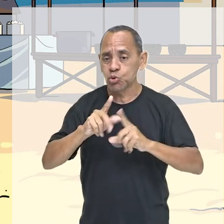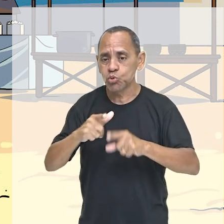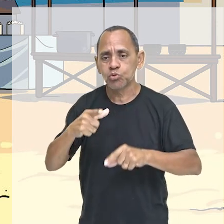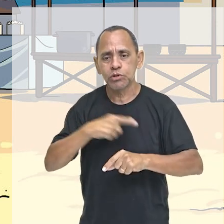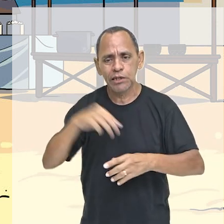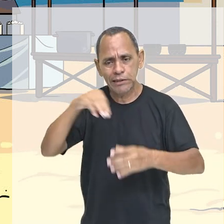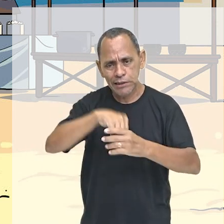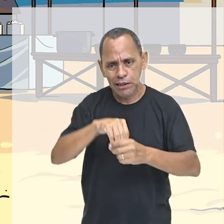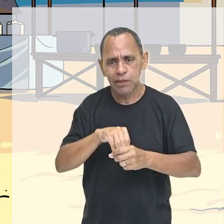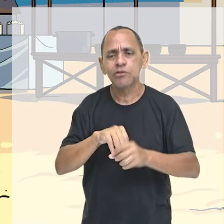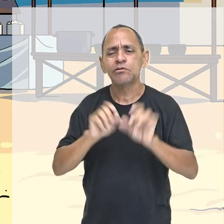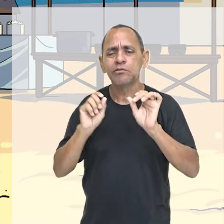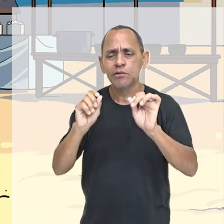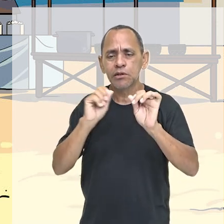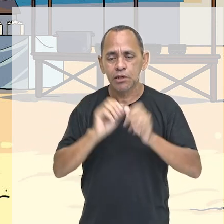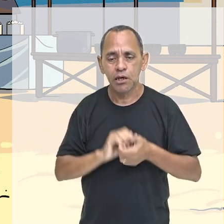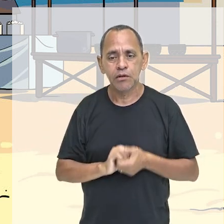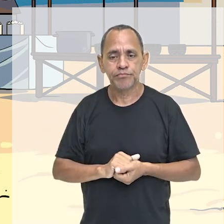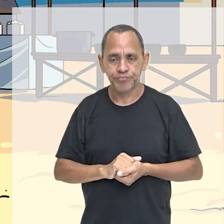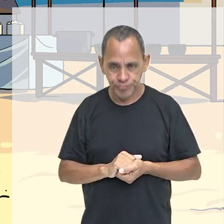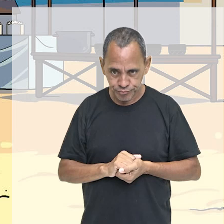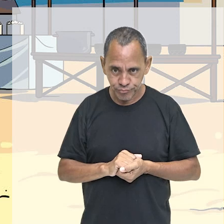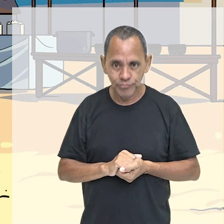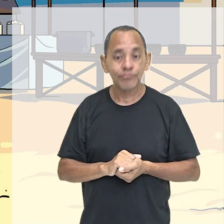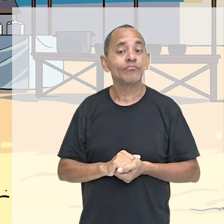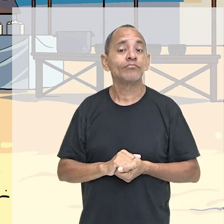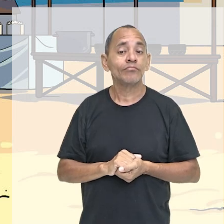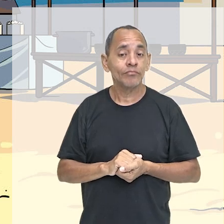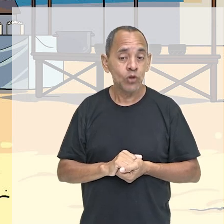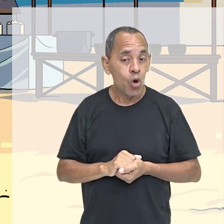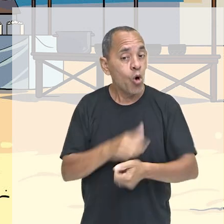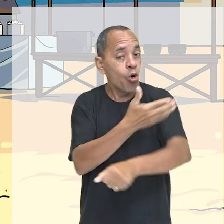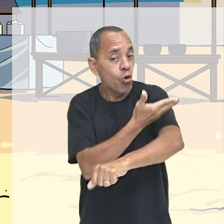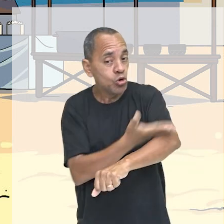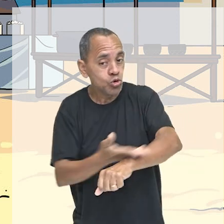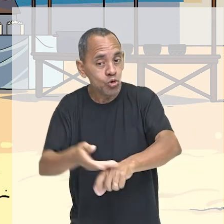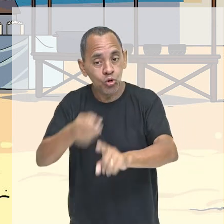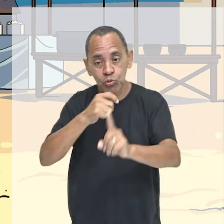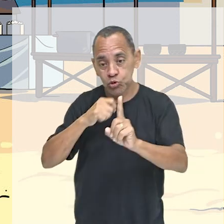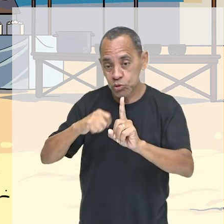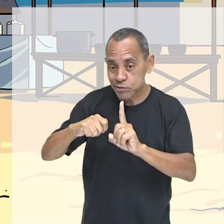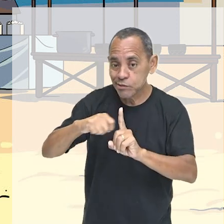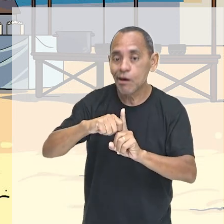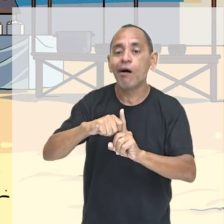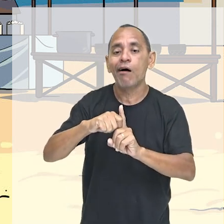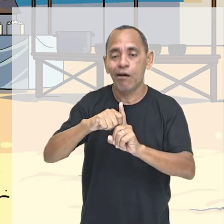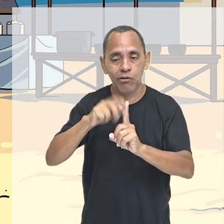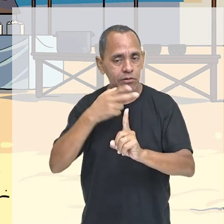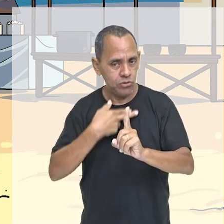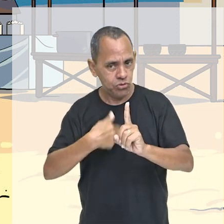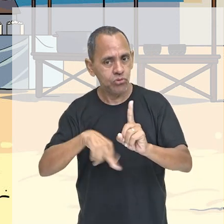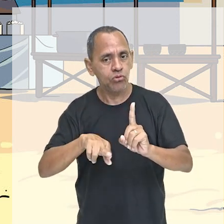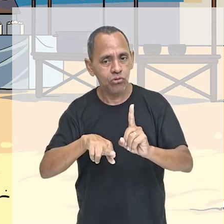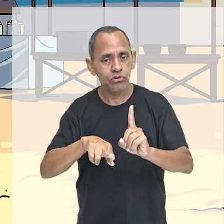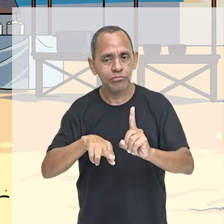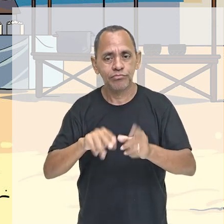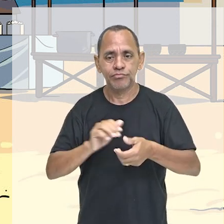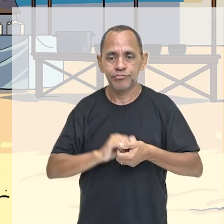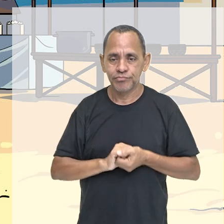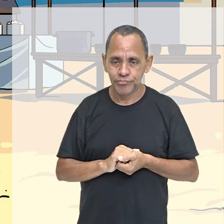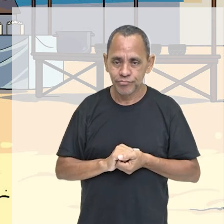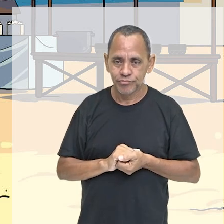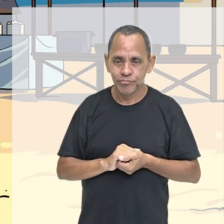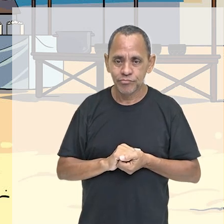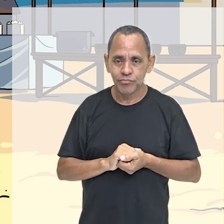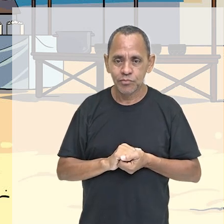compõe toda uma ação, todo um ato social, religioso. E eu quero chamar